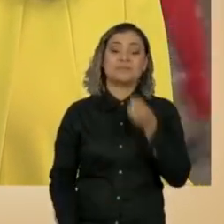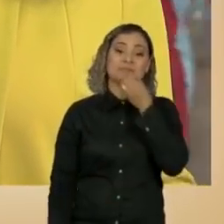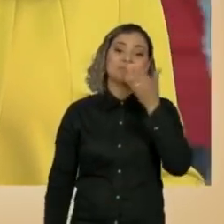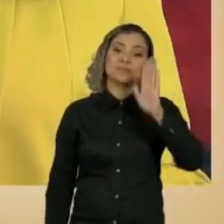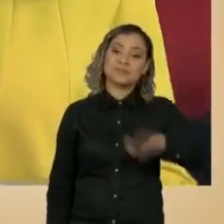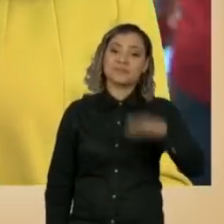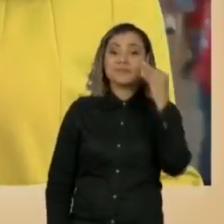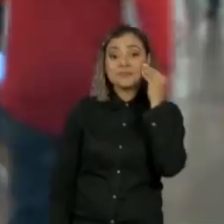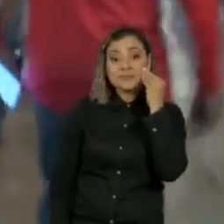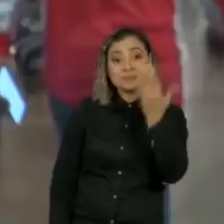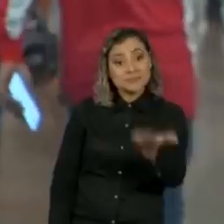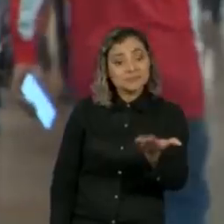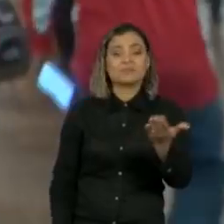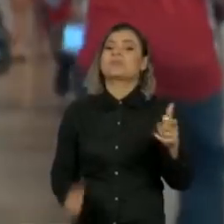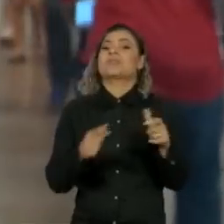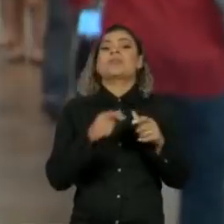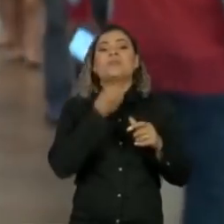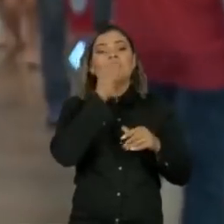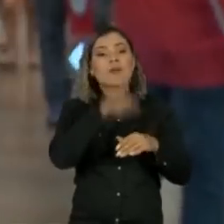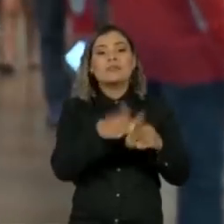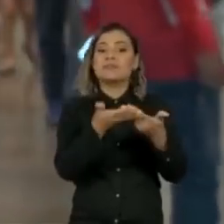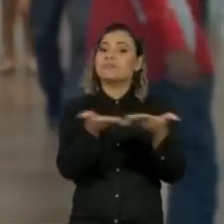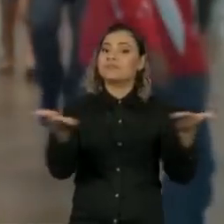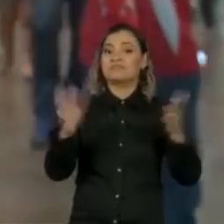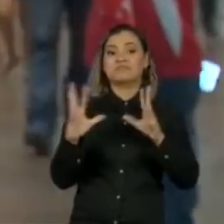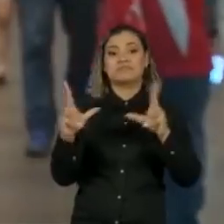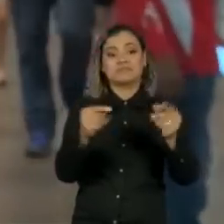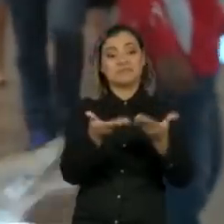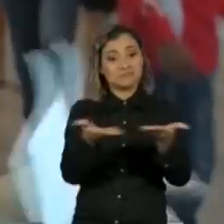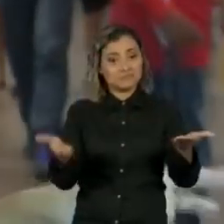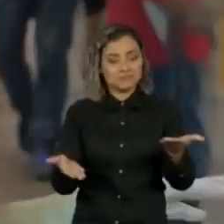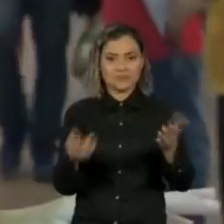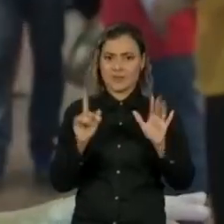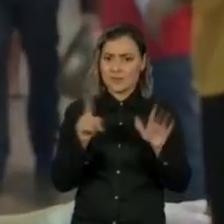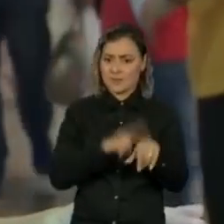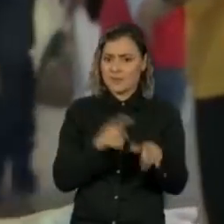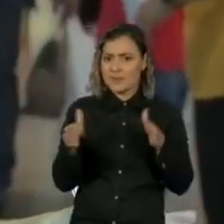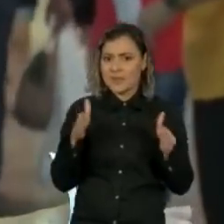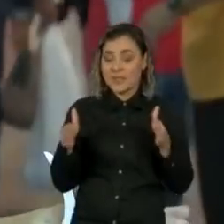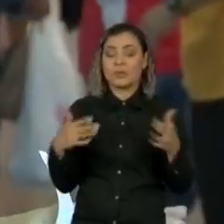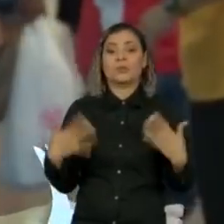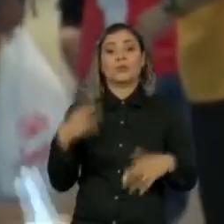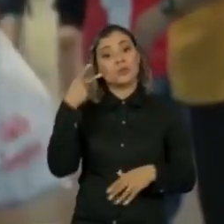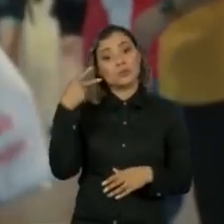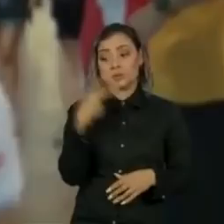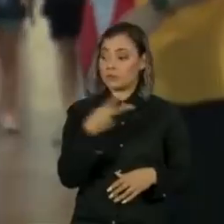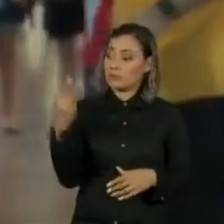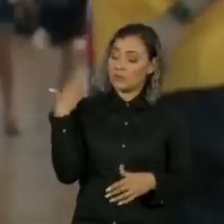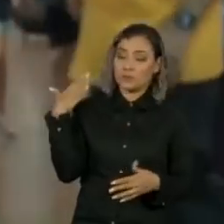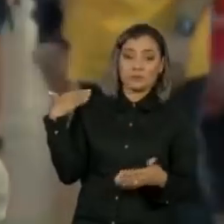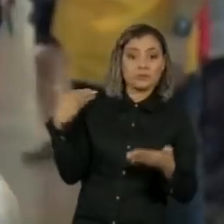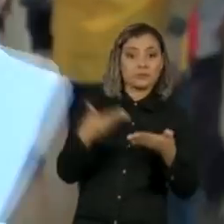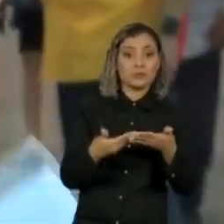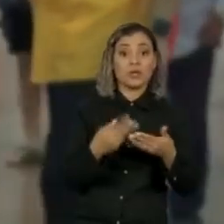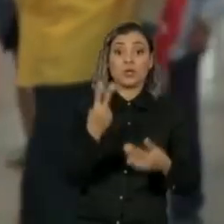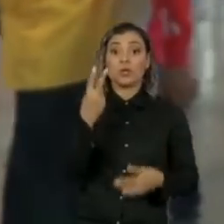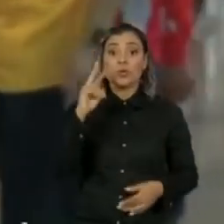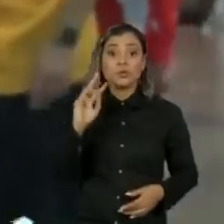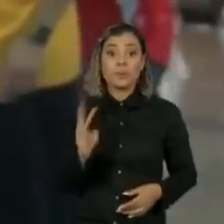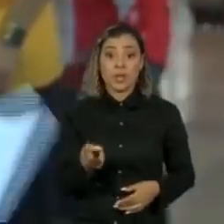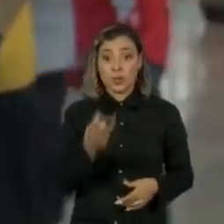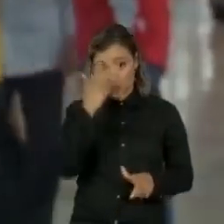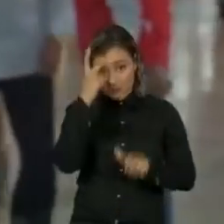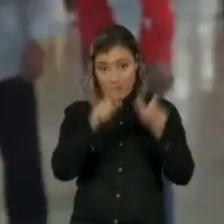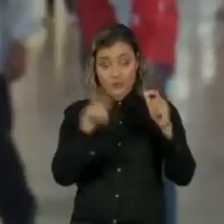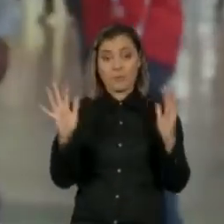Boa tarde, Joyce. Boa tarde para todo mundo. Olha só, nesse período, nas últimas 2 semanas, quase 2,5 milhões